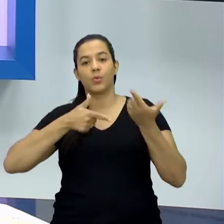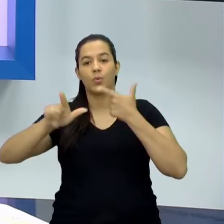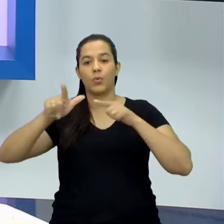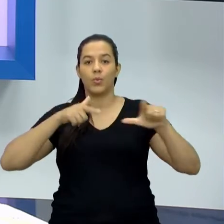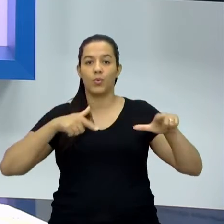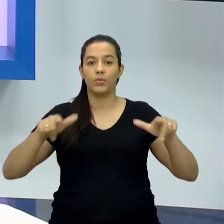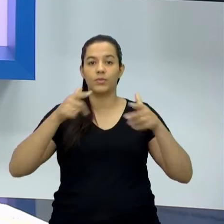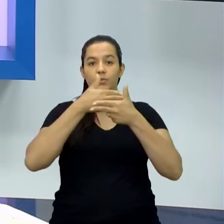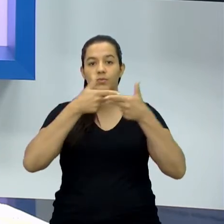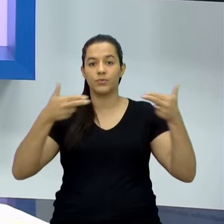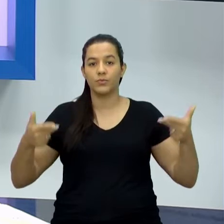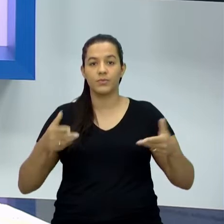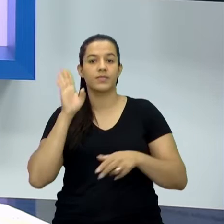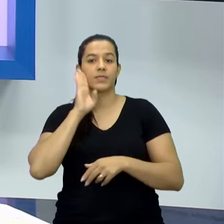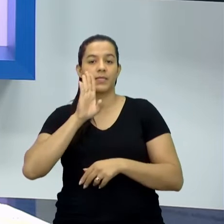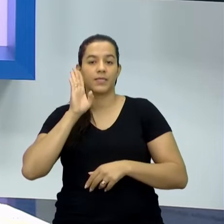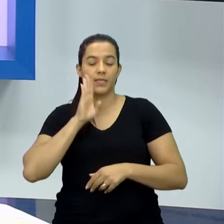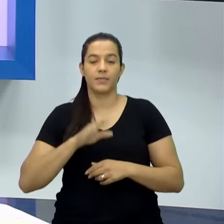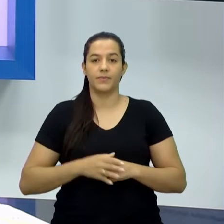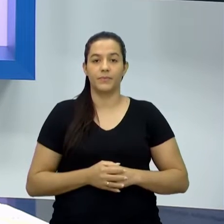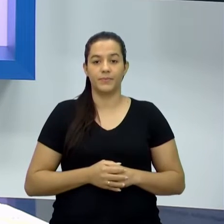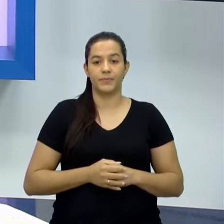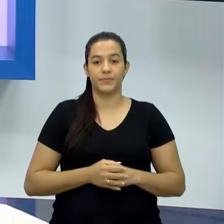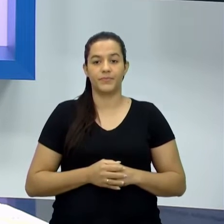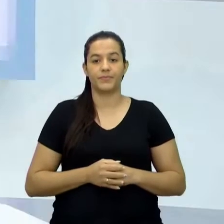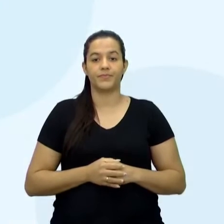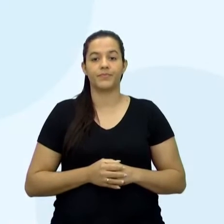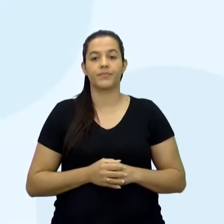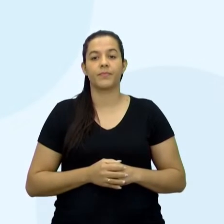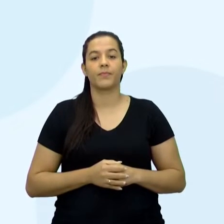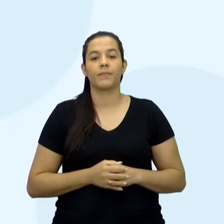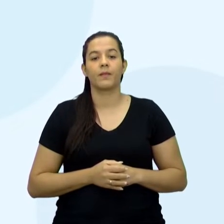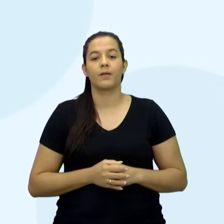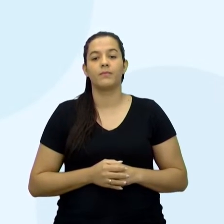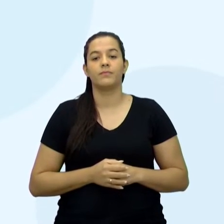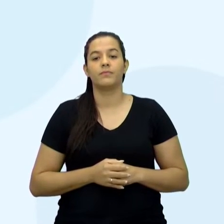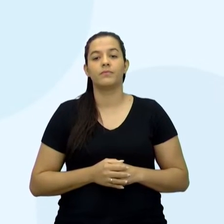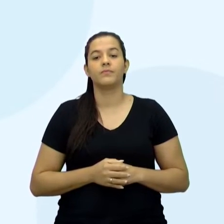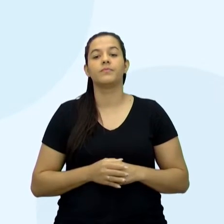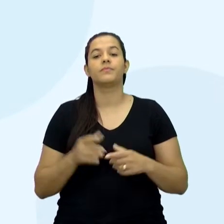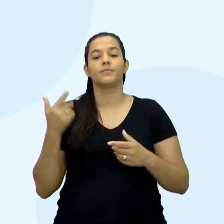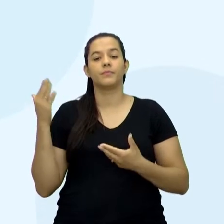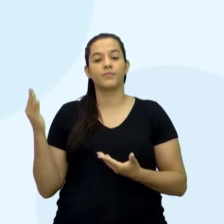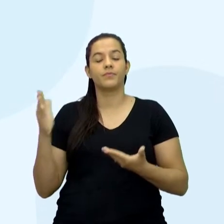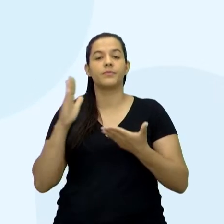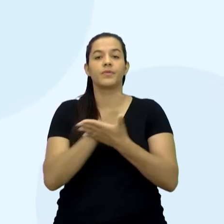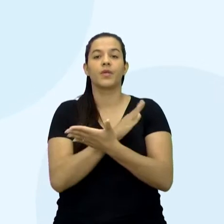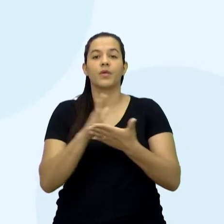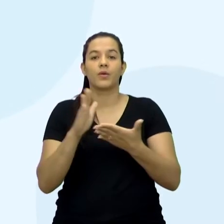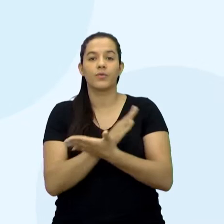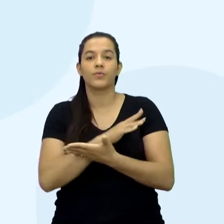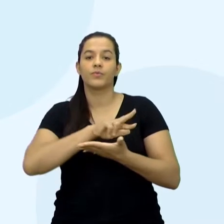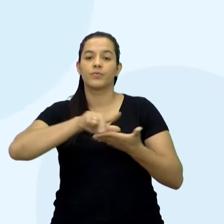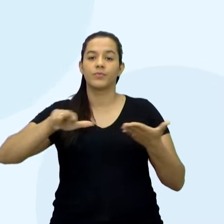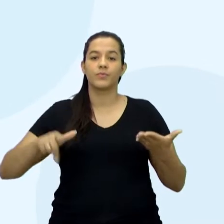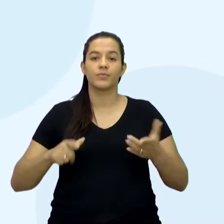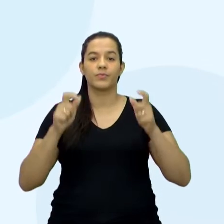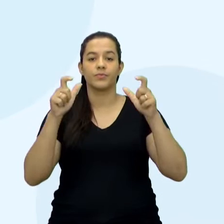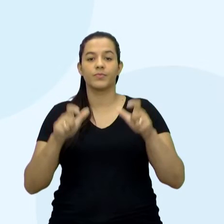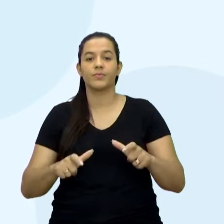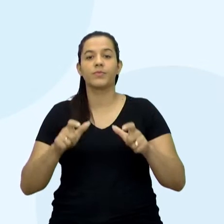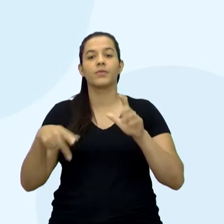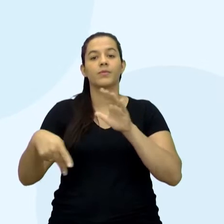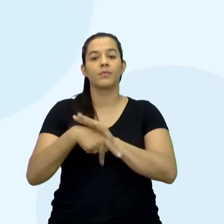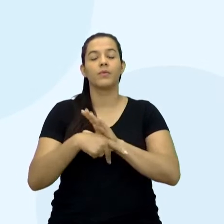turmas, algo bem bacana. Então vamos lá, vamos continuar aqui. Há pontos na modalidade, na cobertura dada no canal